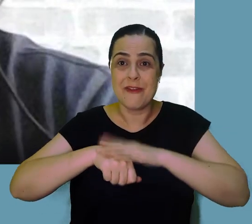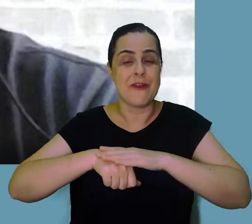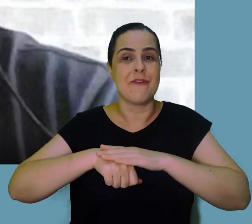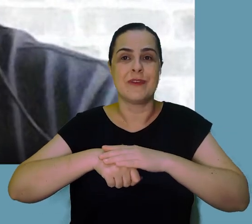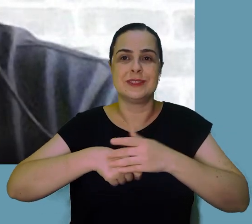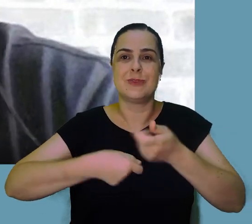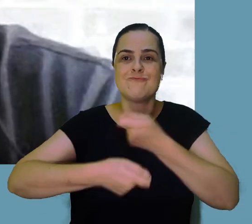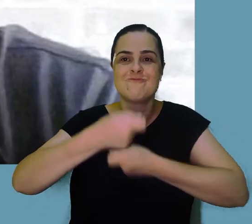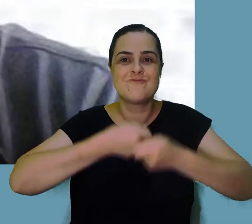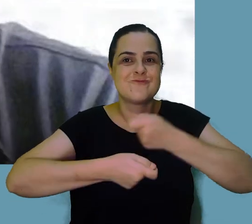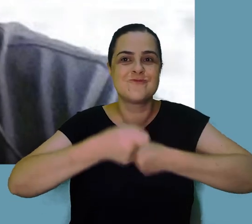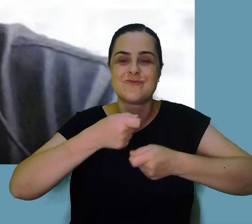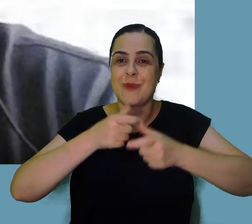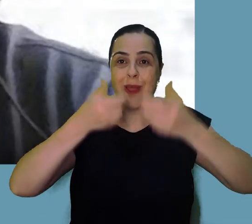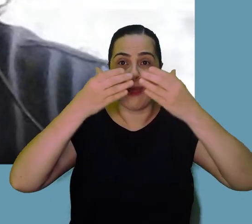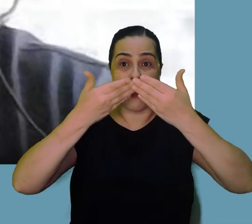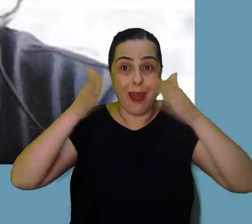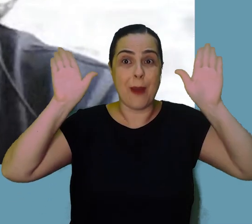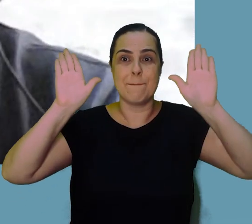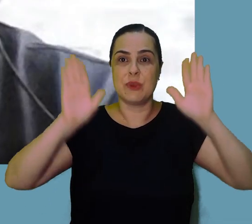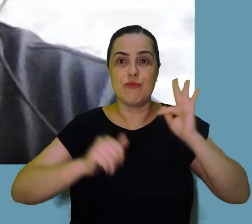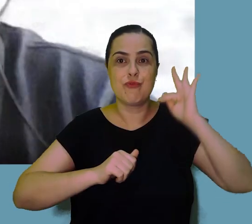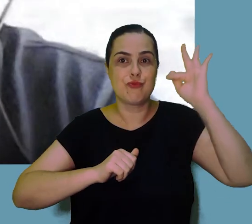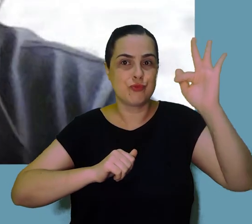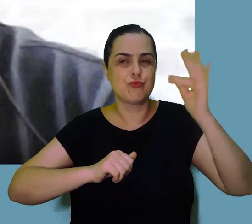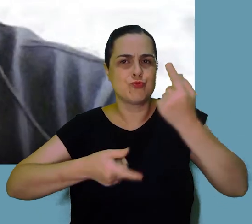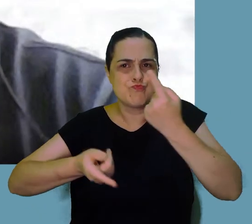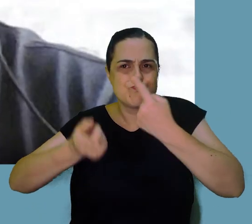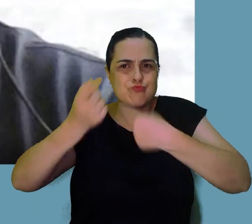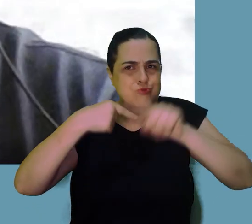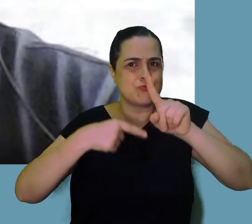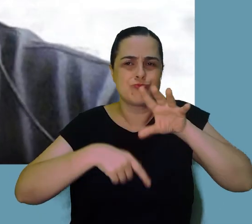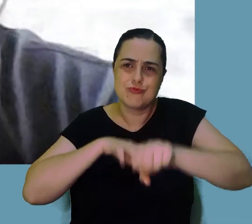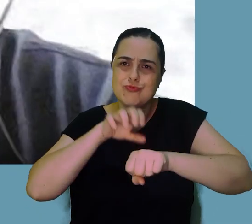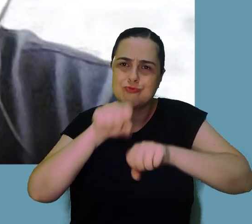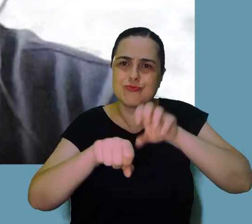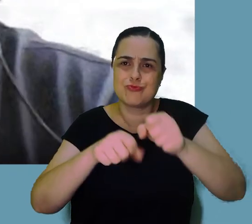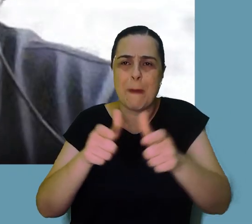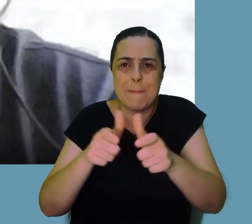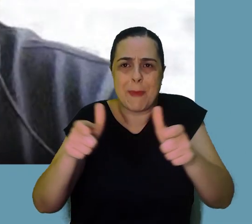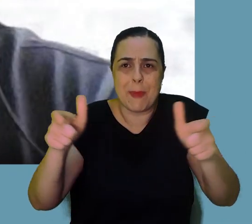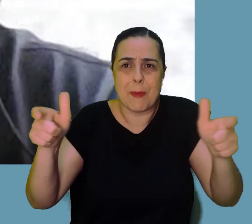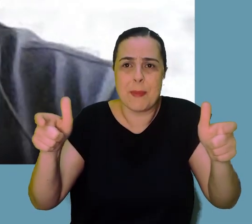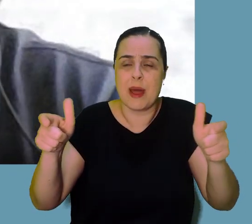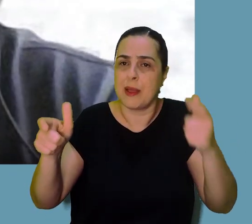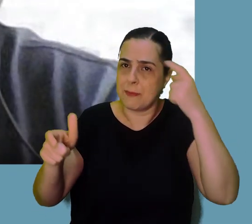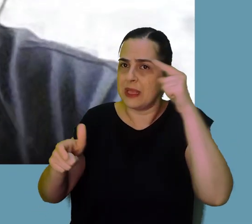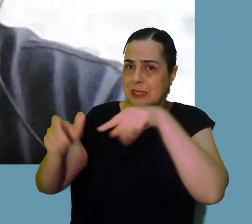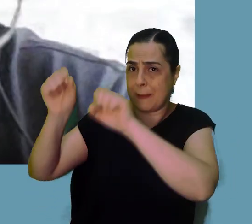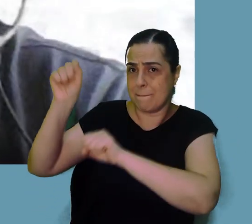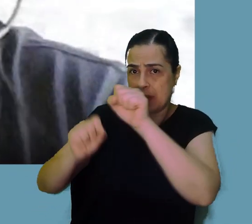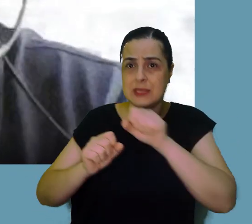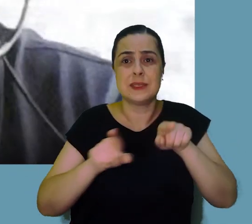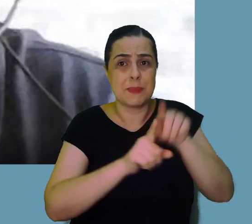uma questão de visão de futuro quando você está falando de empresa. Mas quando a gente fala de